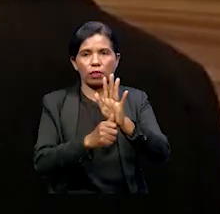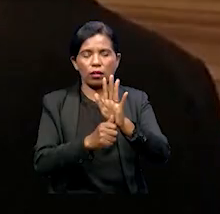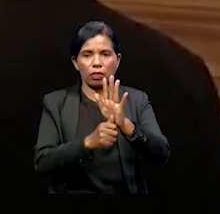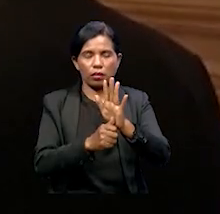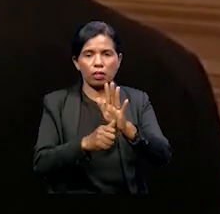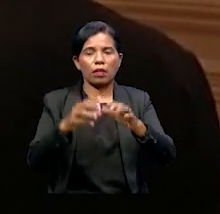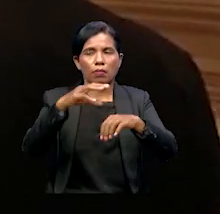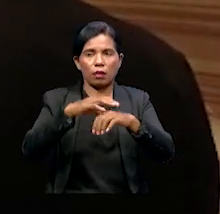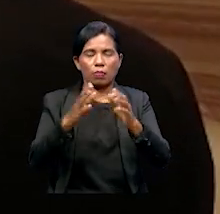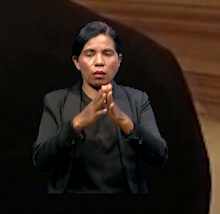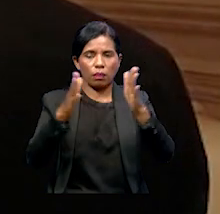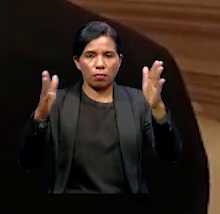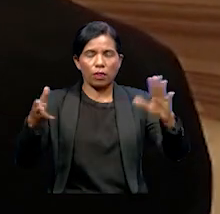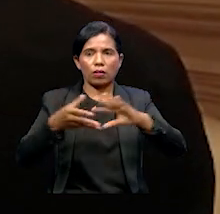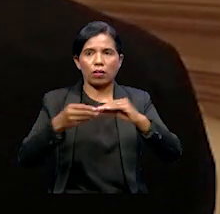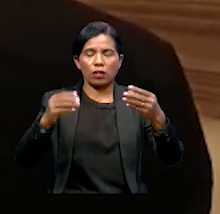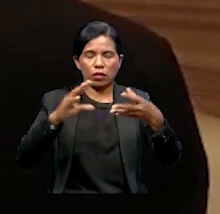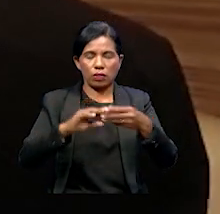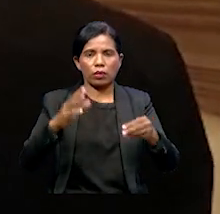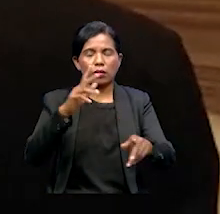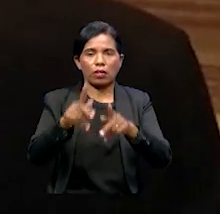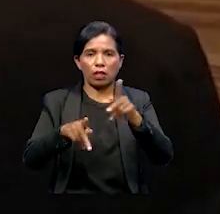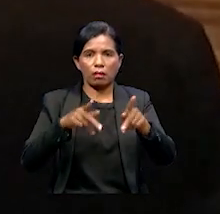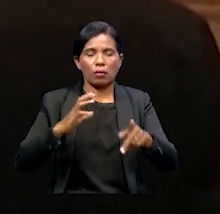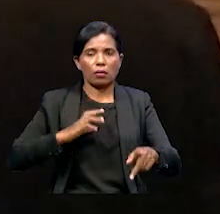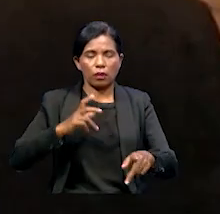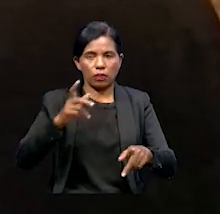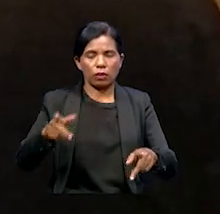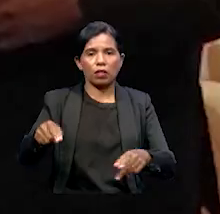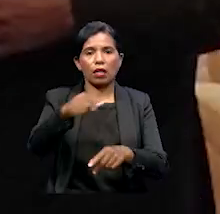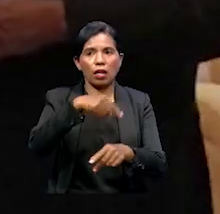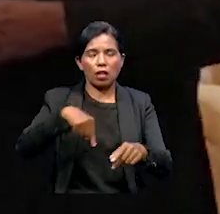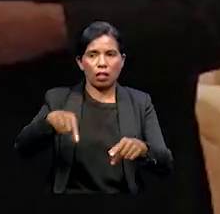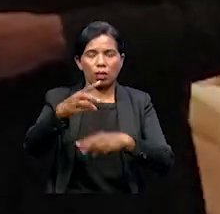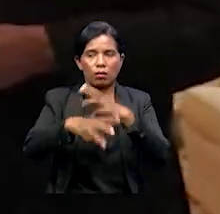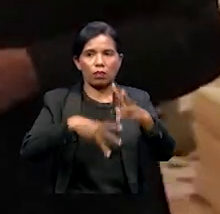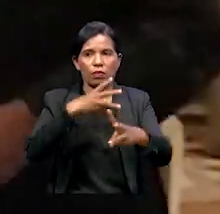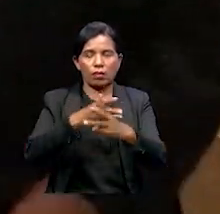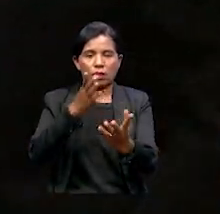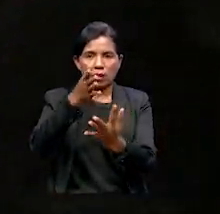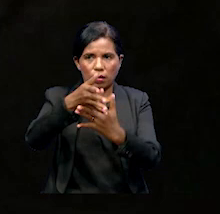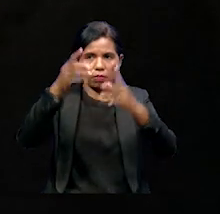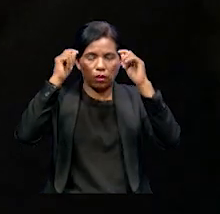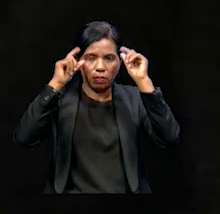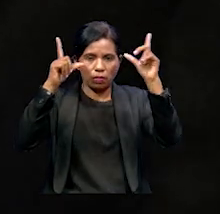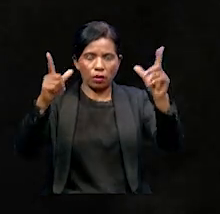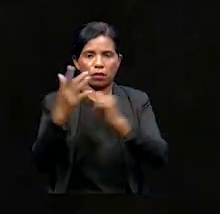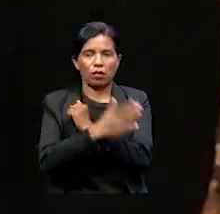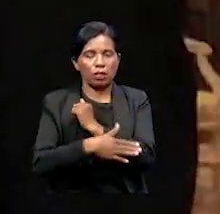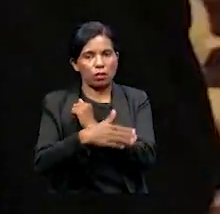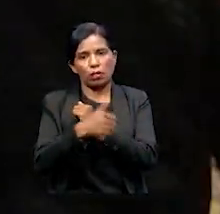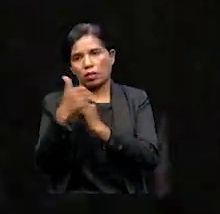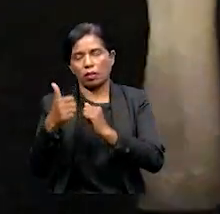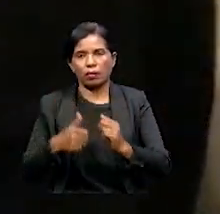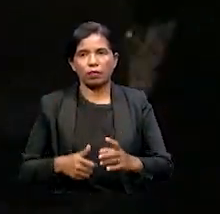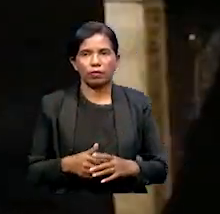mapa bot, no história tropa no missionário português Sira, Hahu Haleu Mundo, to'o tama ba Timor-Leste, no nação Seluctan.